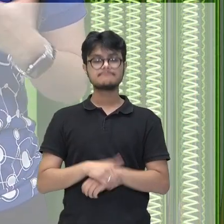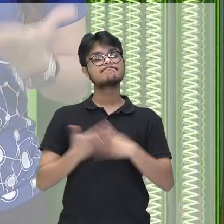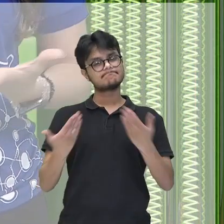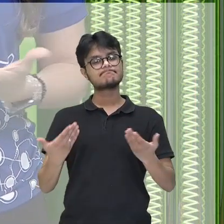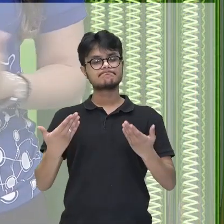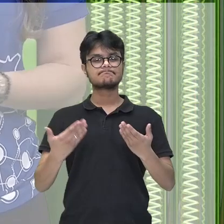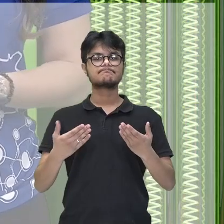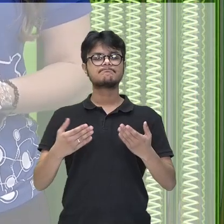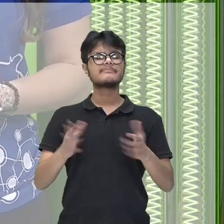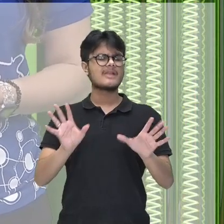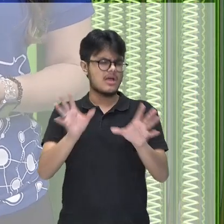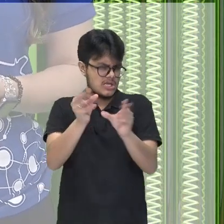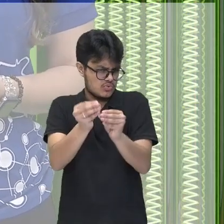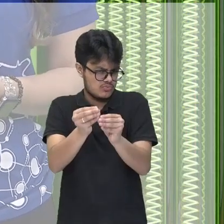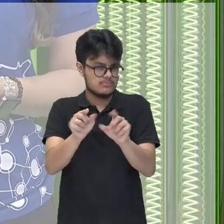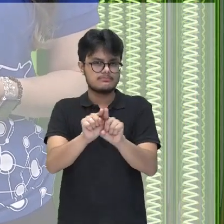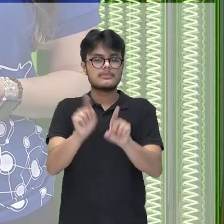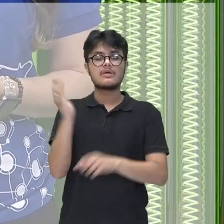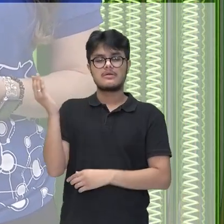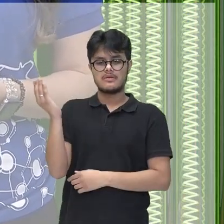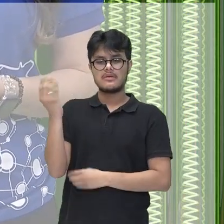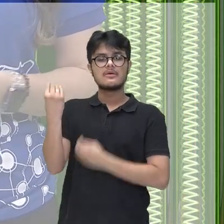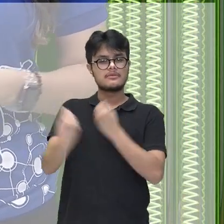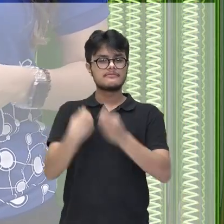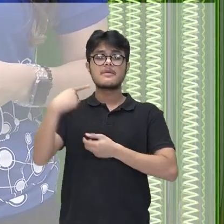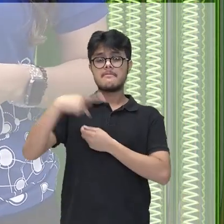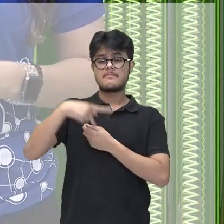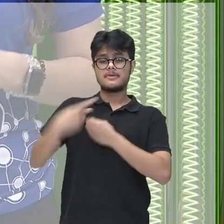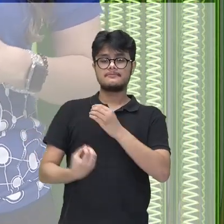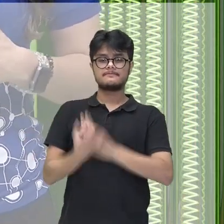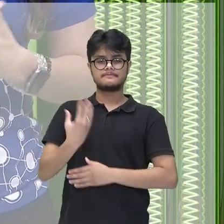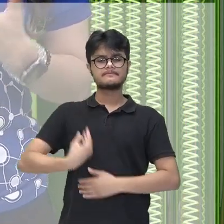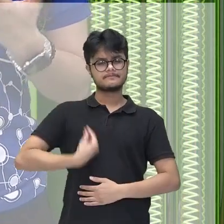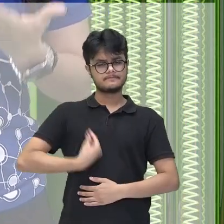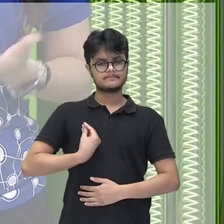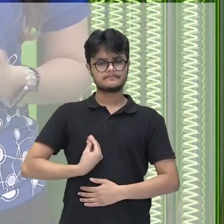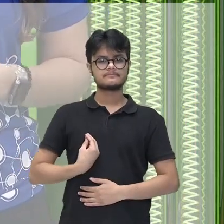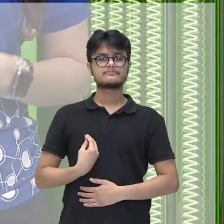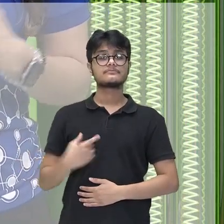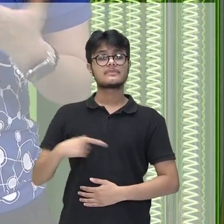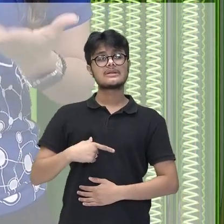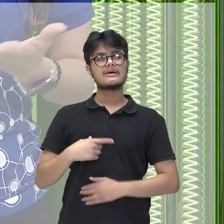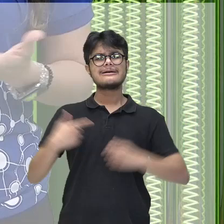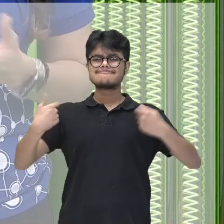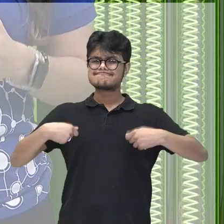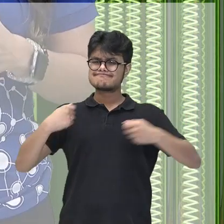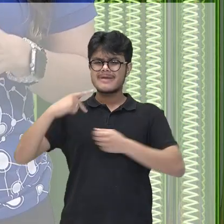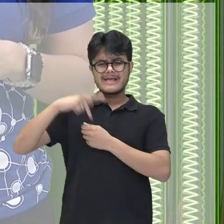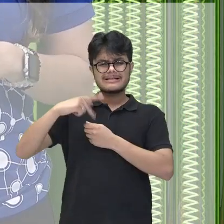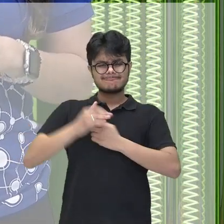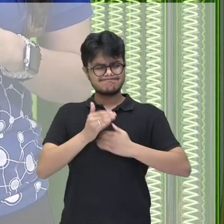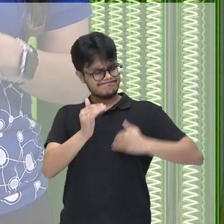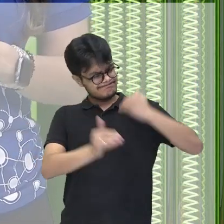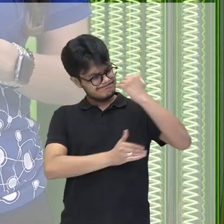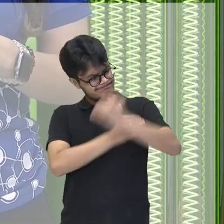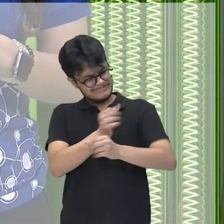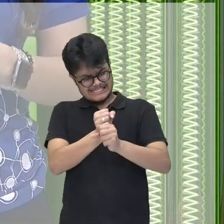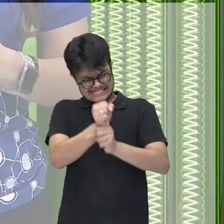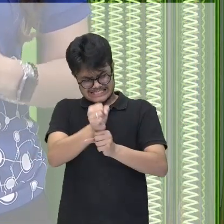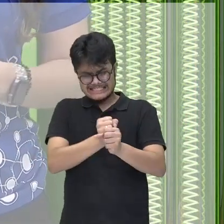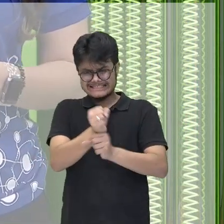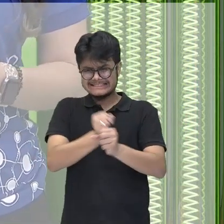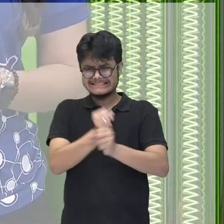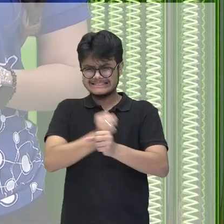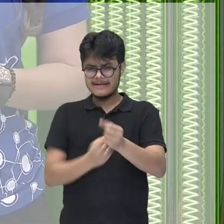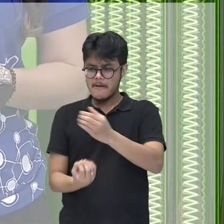forma resumida aí da formação do petróleo que leva milhões de anos para chegar ao que ele é